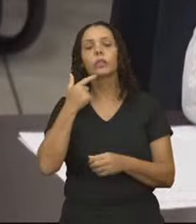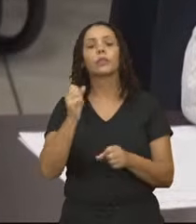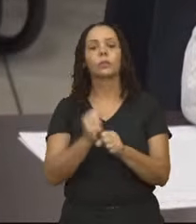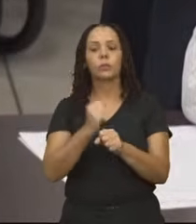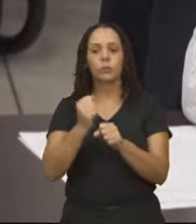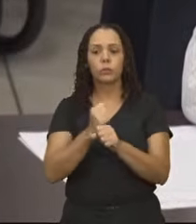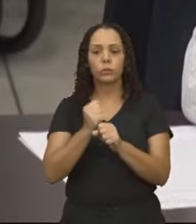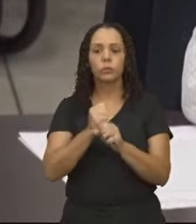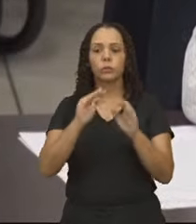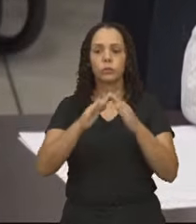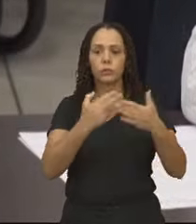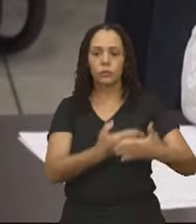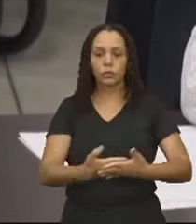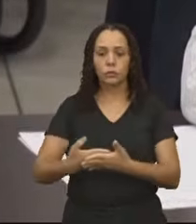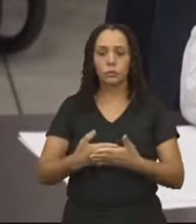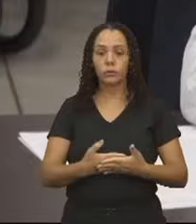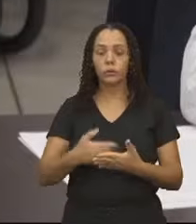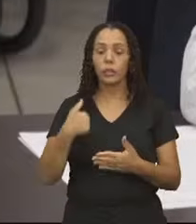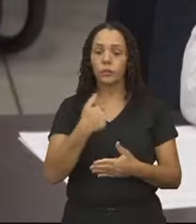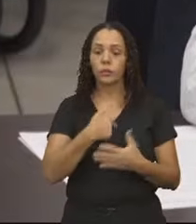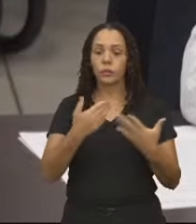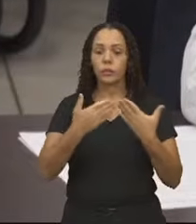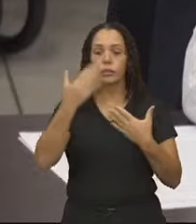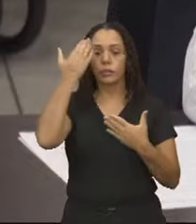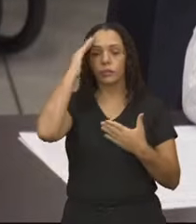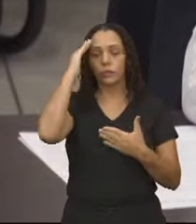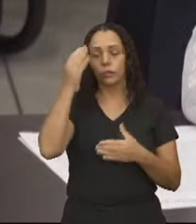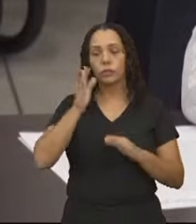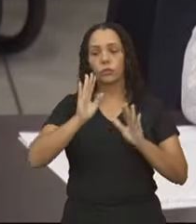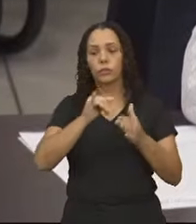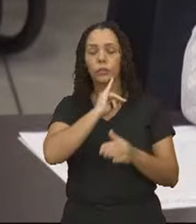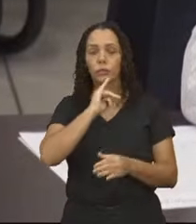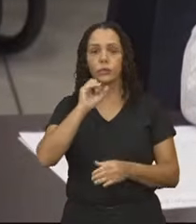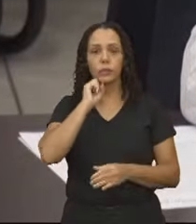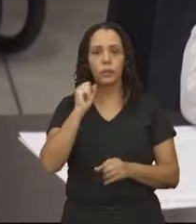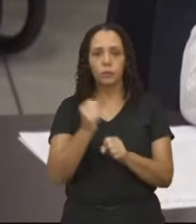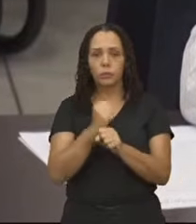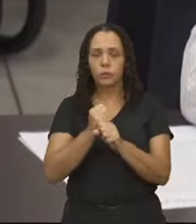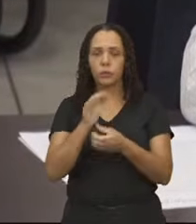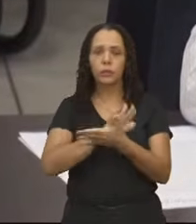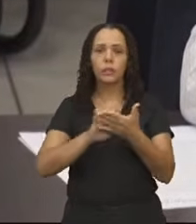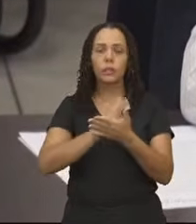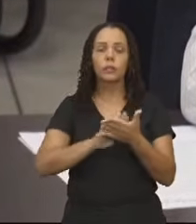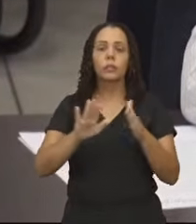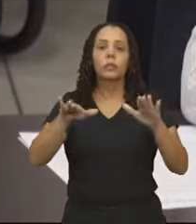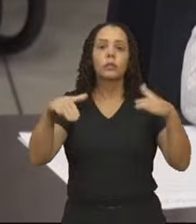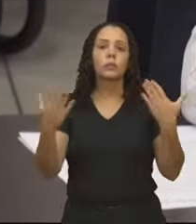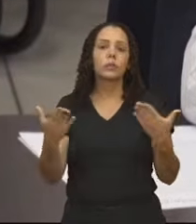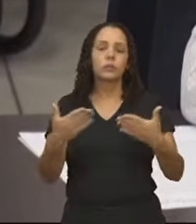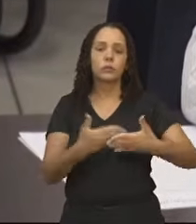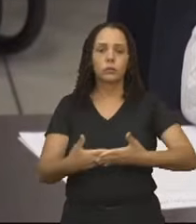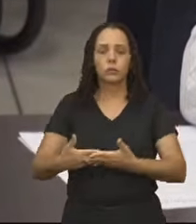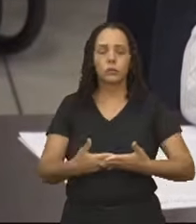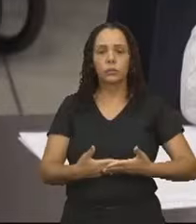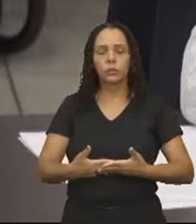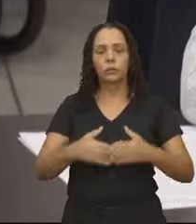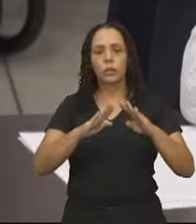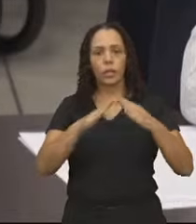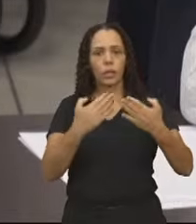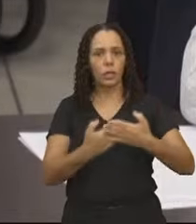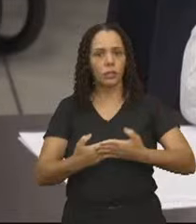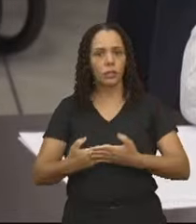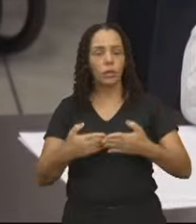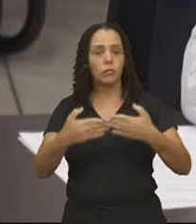para a população lá. Então, nós estamos querendo saber, já que o Isaías não entregou, quando é que essa creche vai ser entregue no 1º de